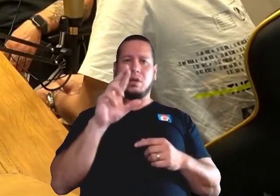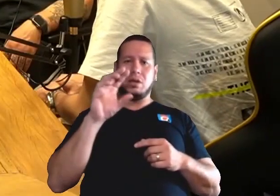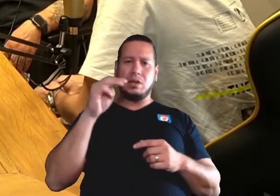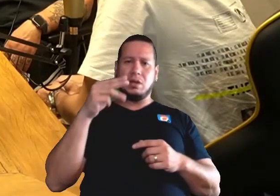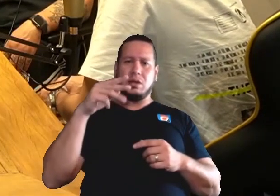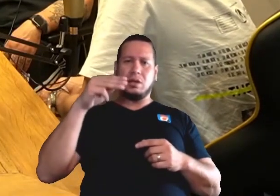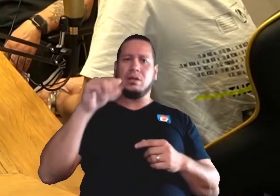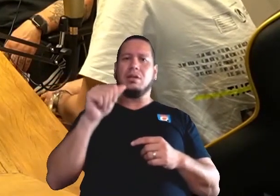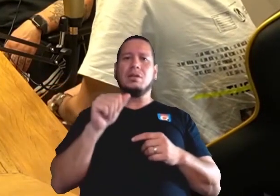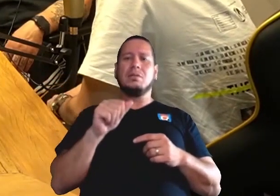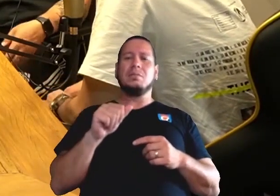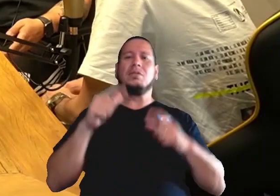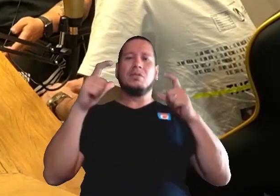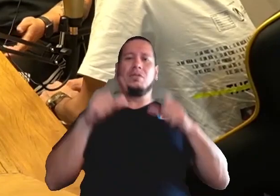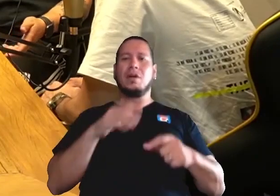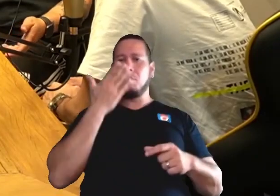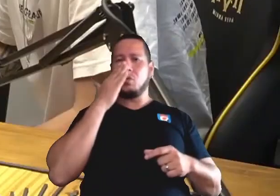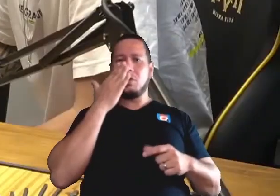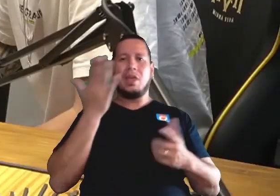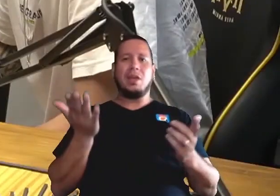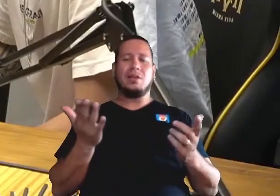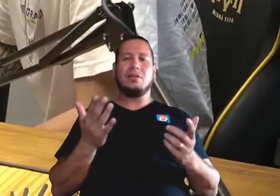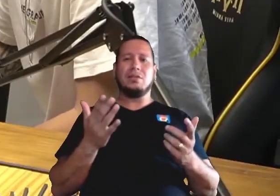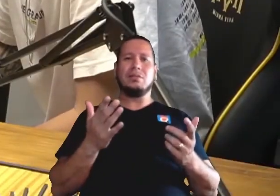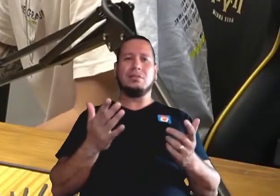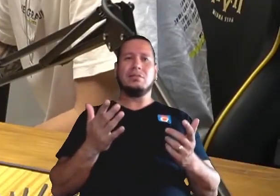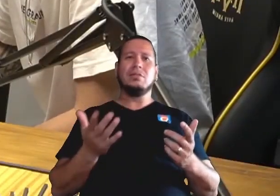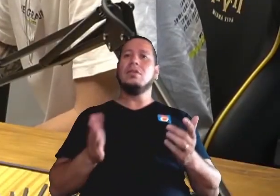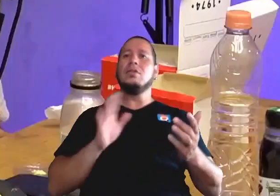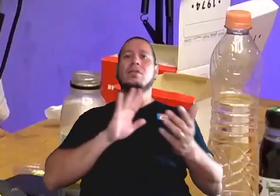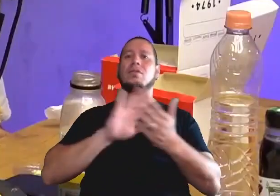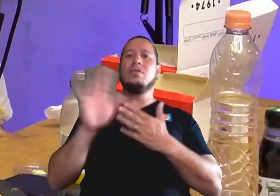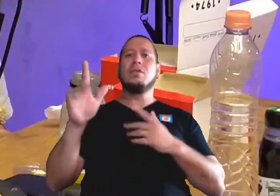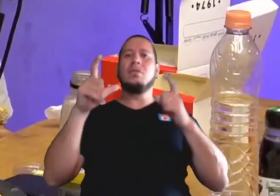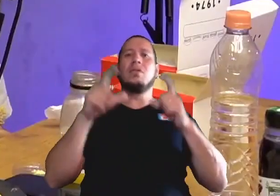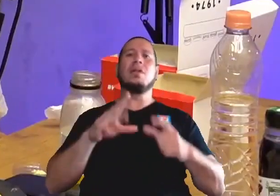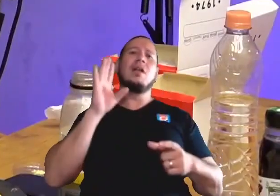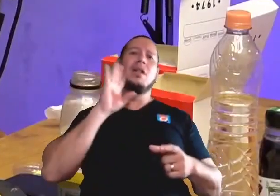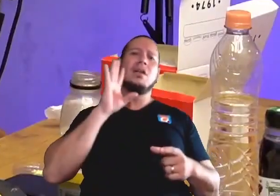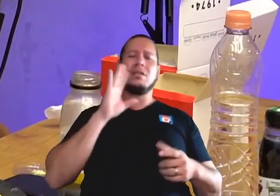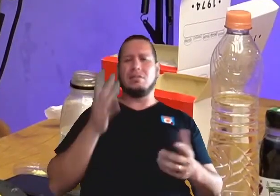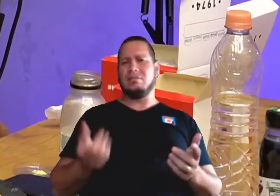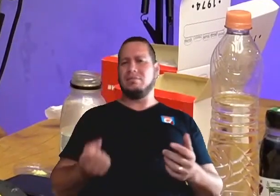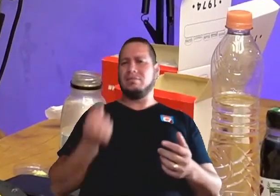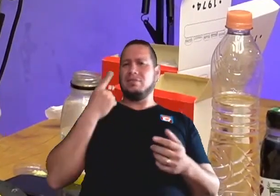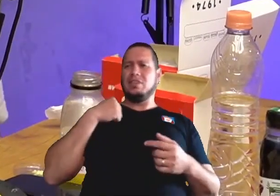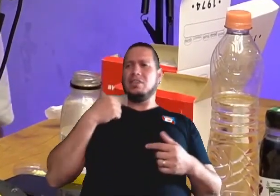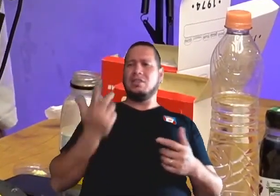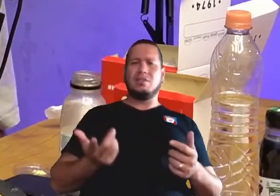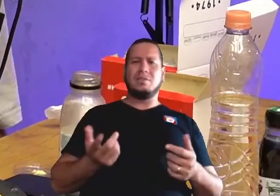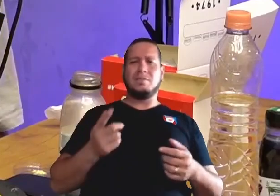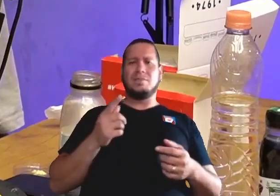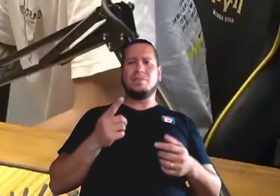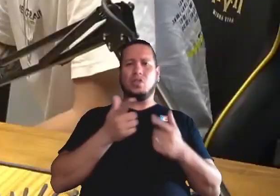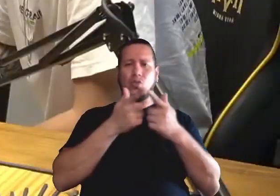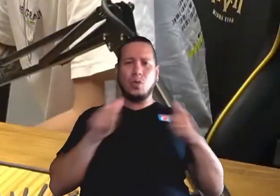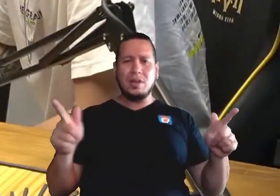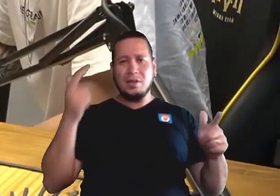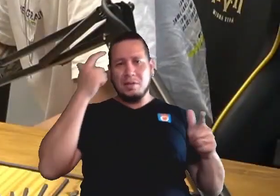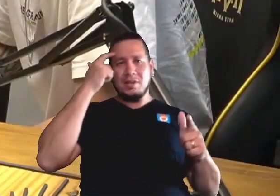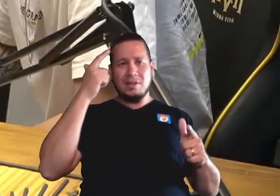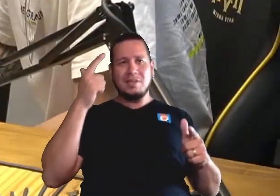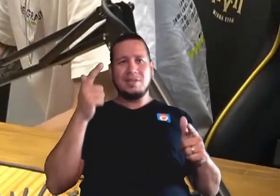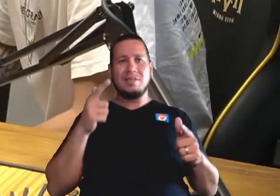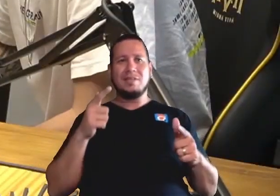eu do nada esse é o mais caro que tem não falou vamos no lugar da hora eu falei que lugar da hora eu falei cara muito marcaria